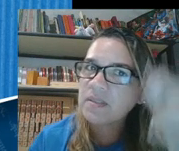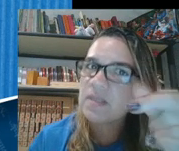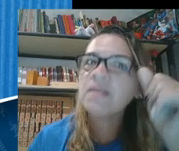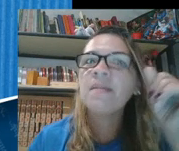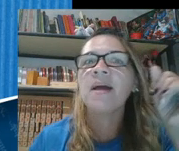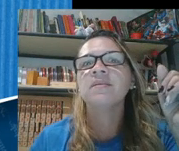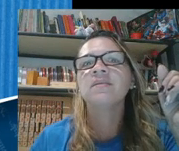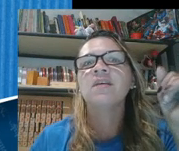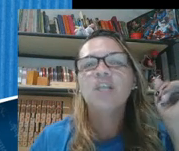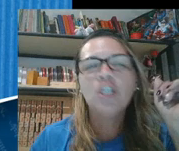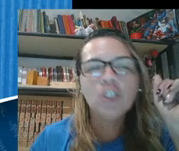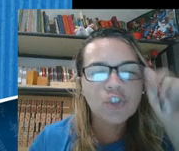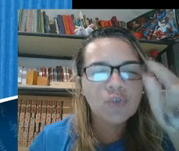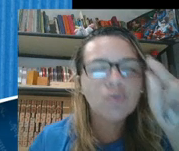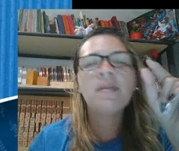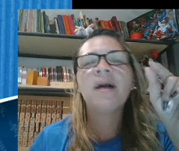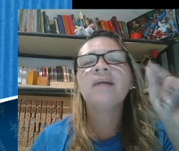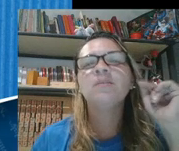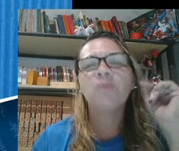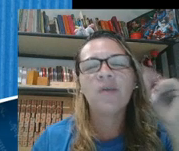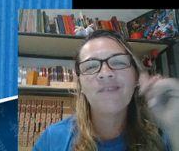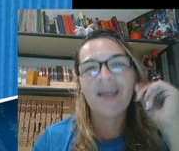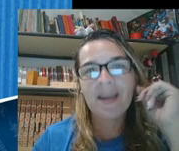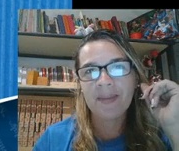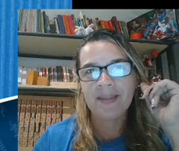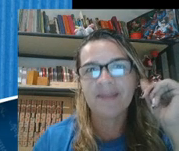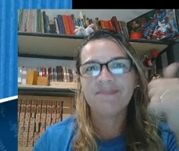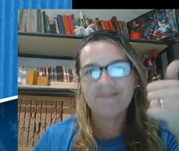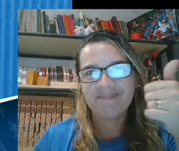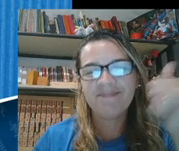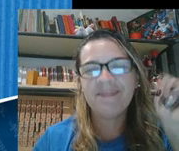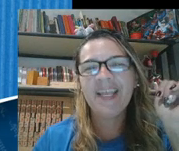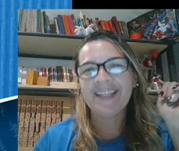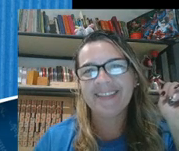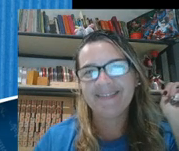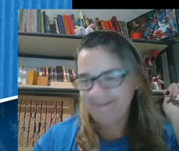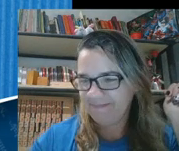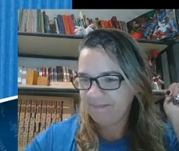pois pesquisa mais. Estuda mais porque vale a pena. Obrigada.